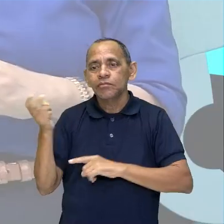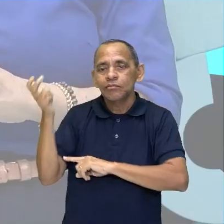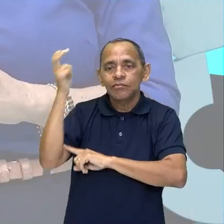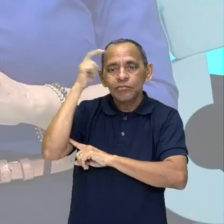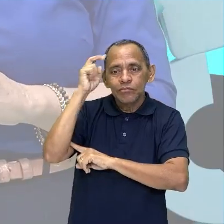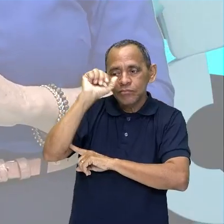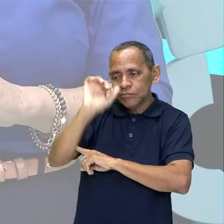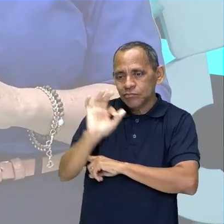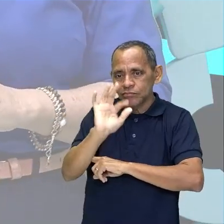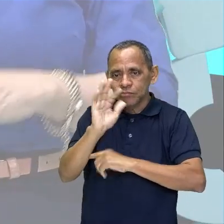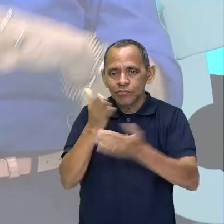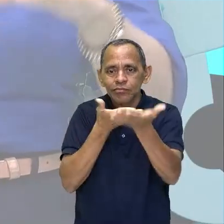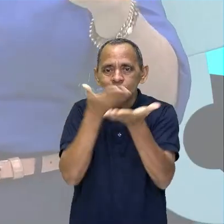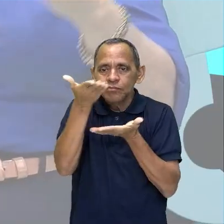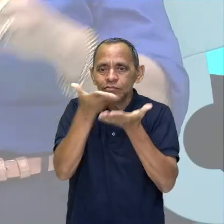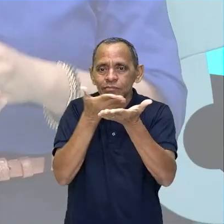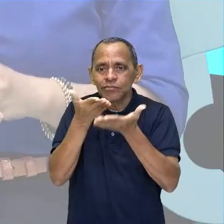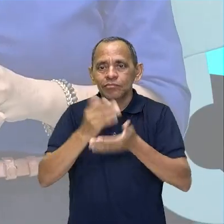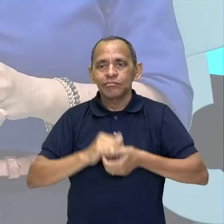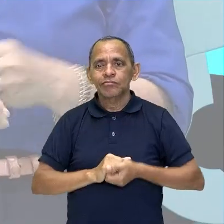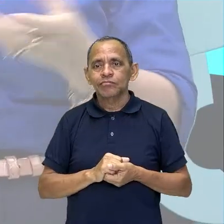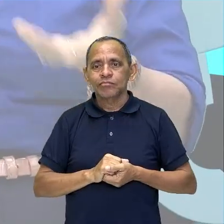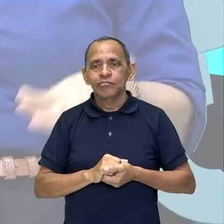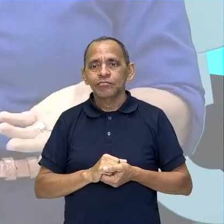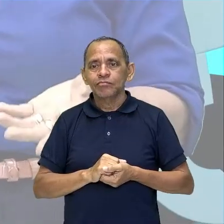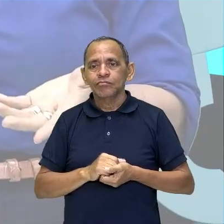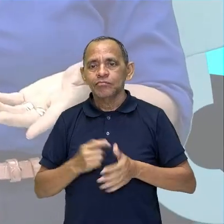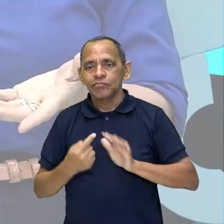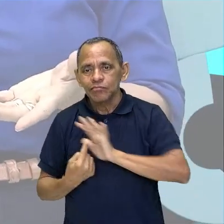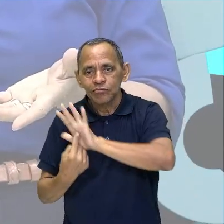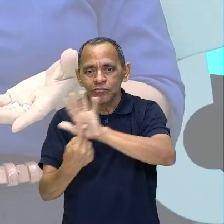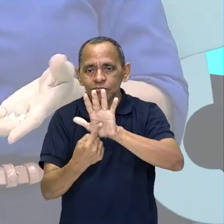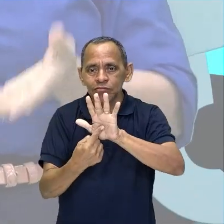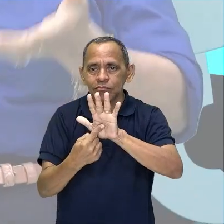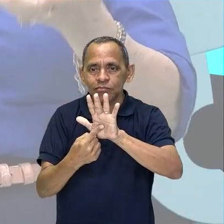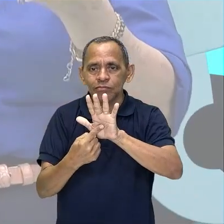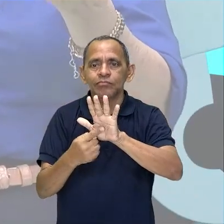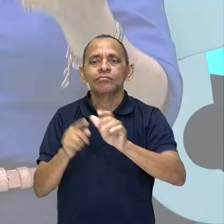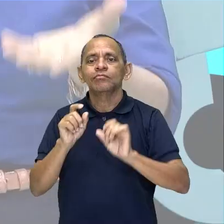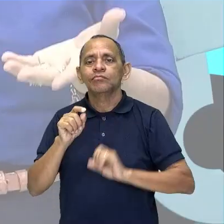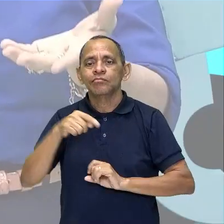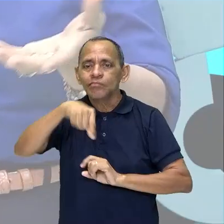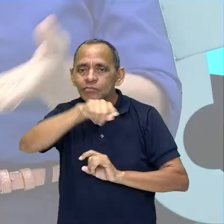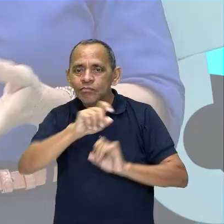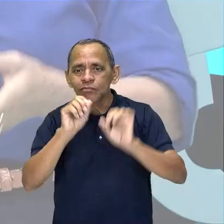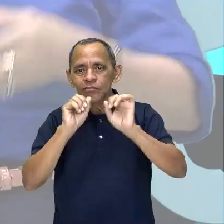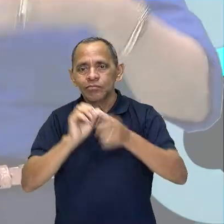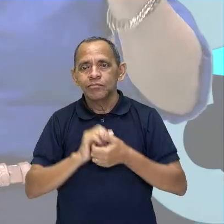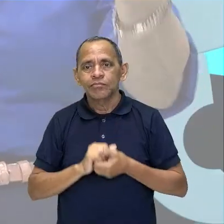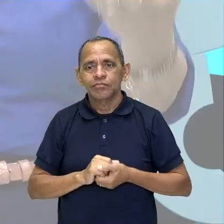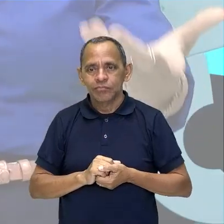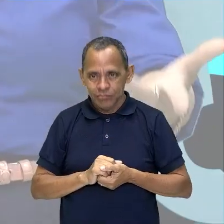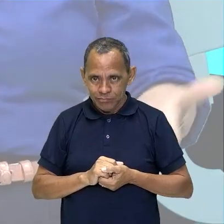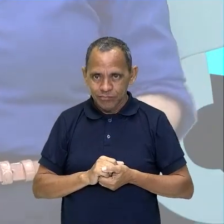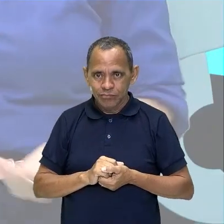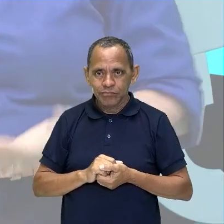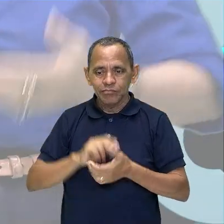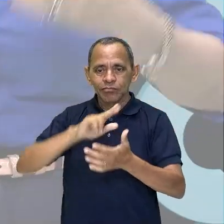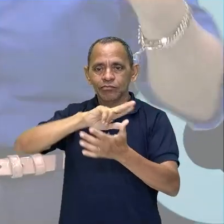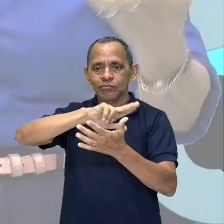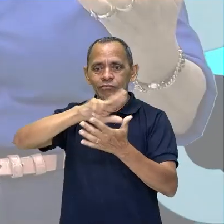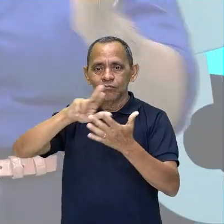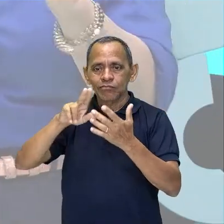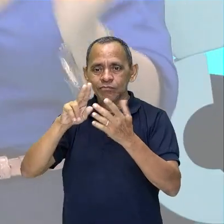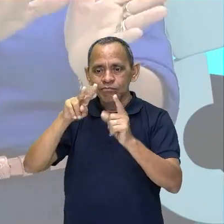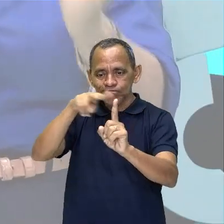da interação. Então, eu quero destacar para vocês a multiplicação de perspectivas,